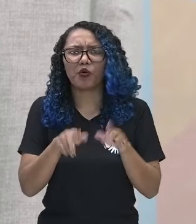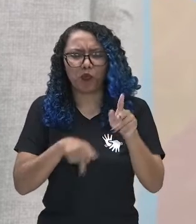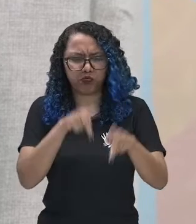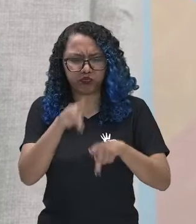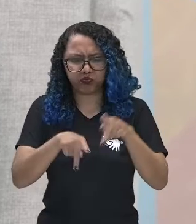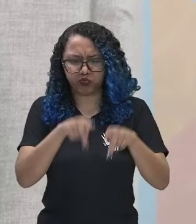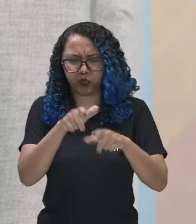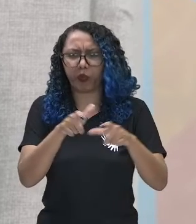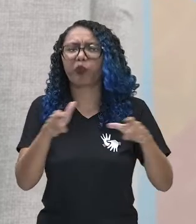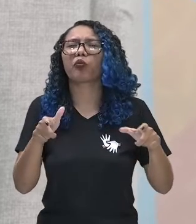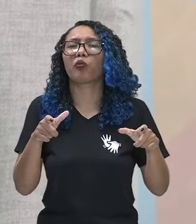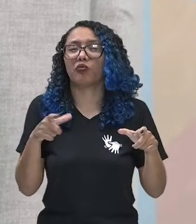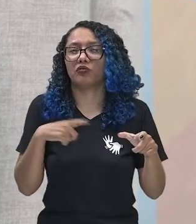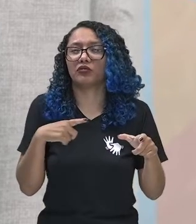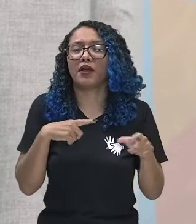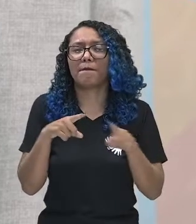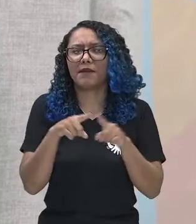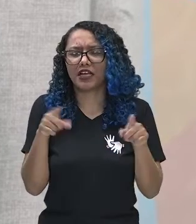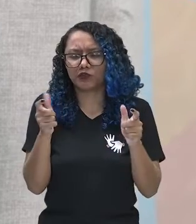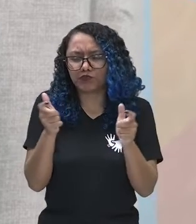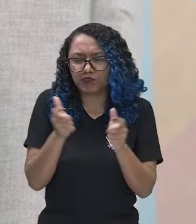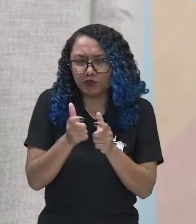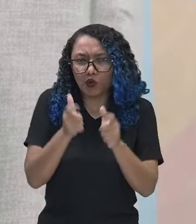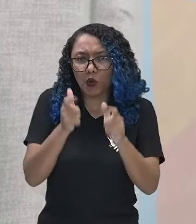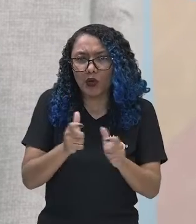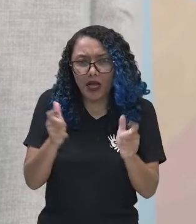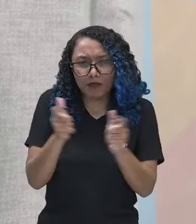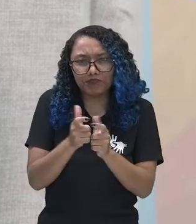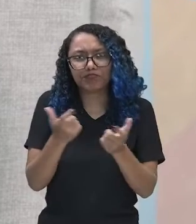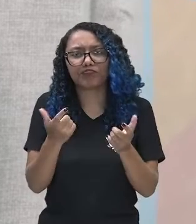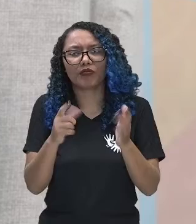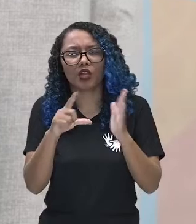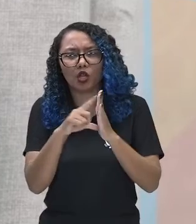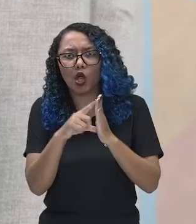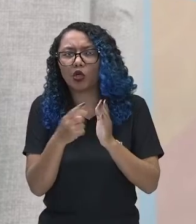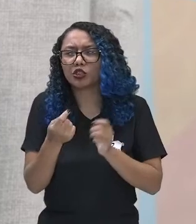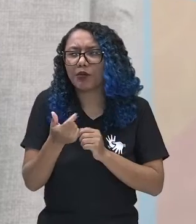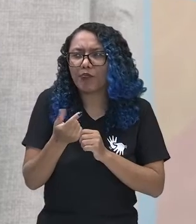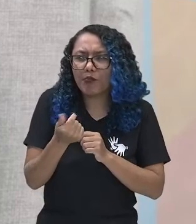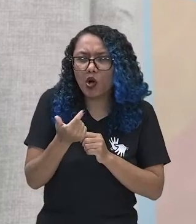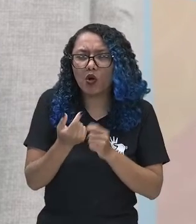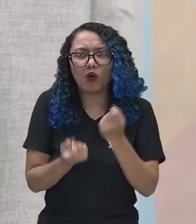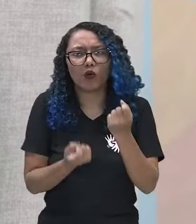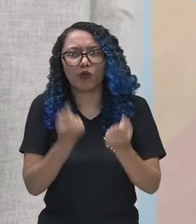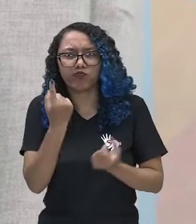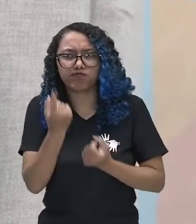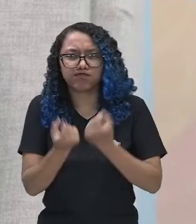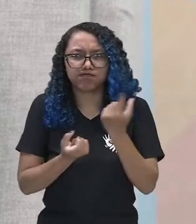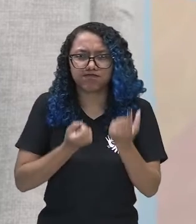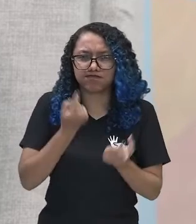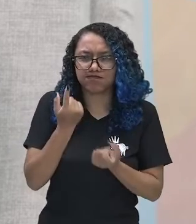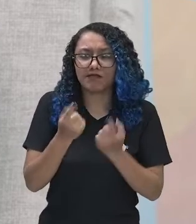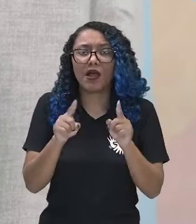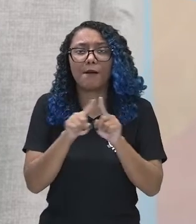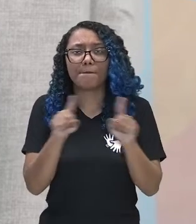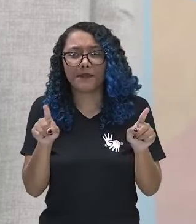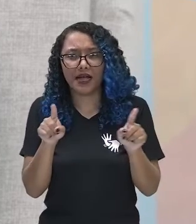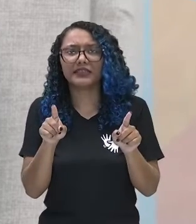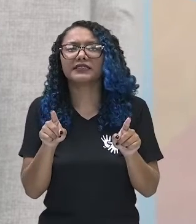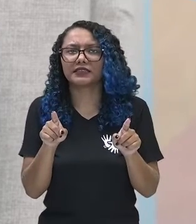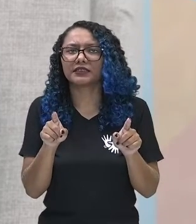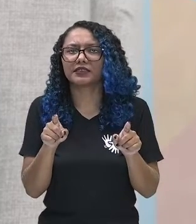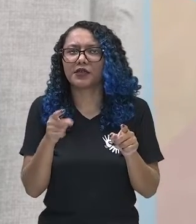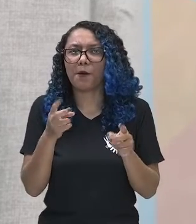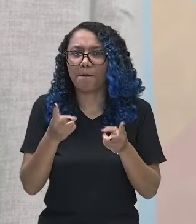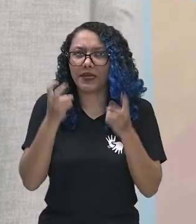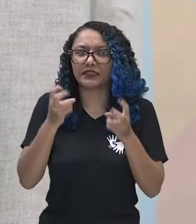populoso, mas era um bairro pequeno, com poucos comércios, e a lembrança que eu tenho é dele ter crescido muito e